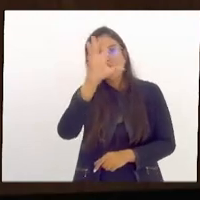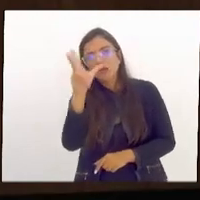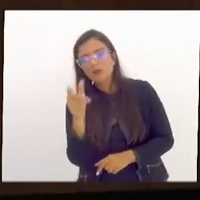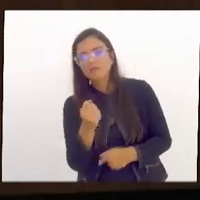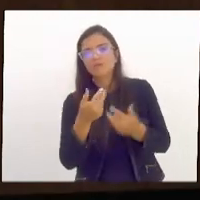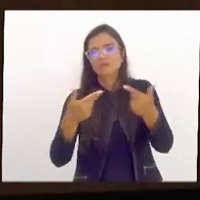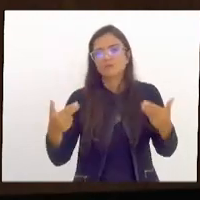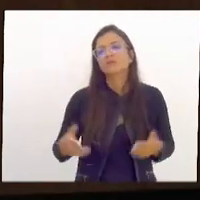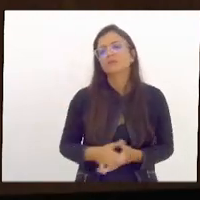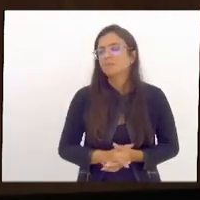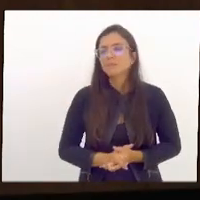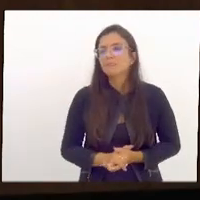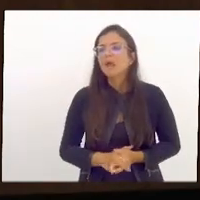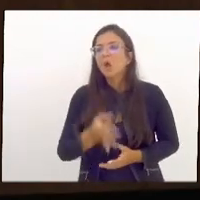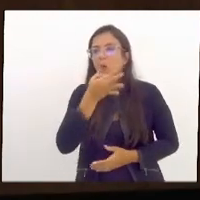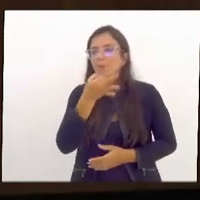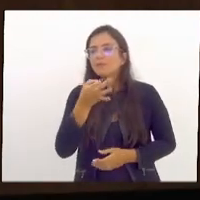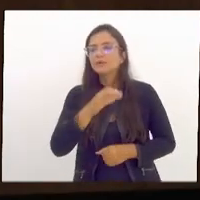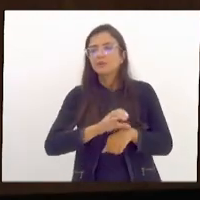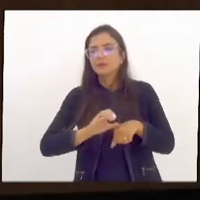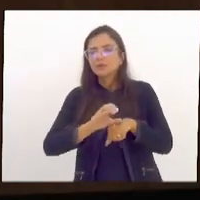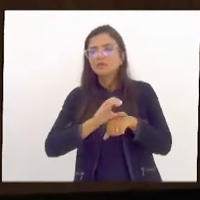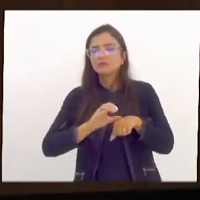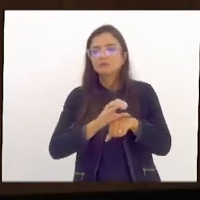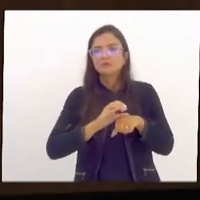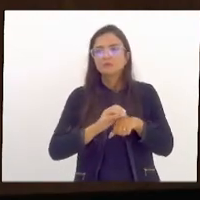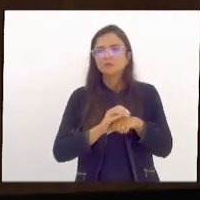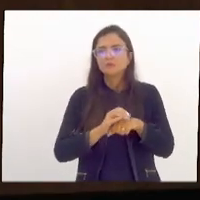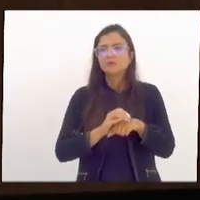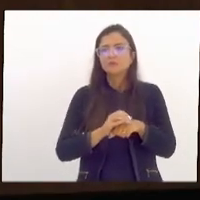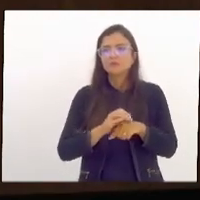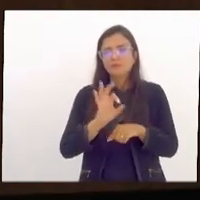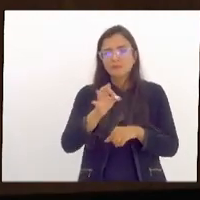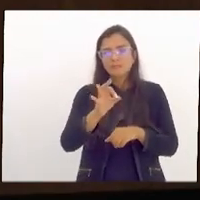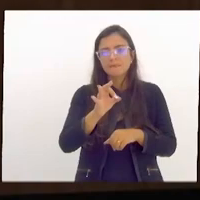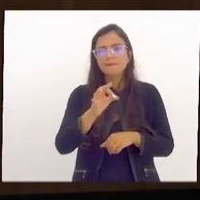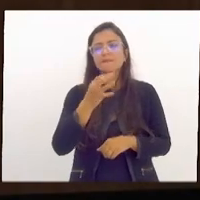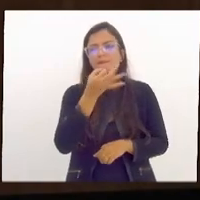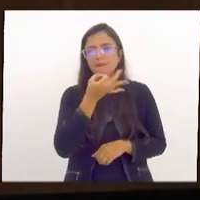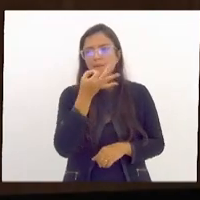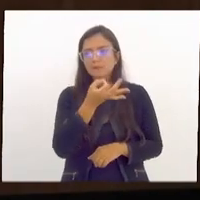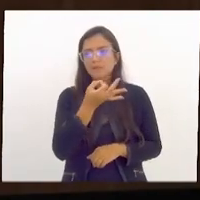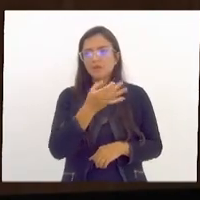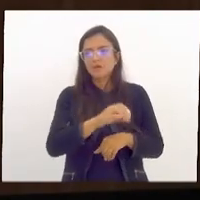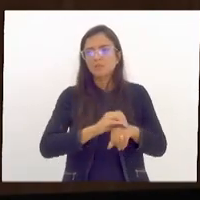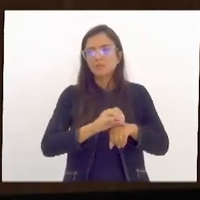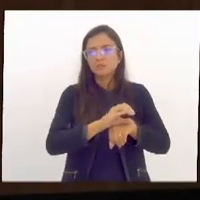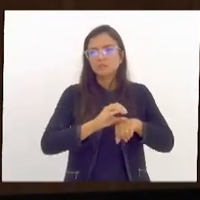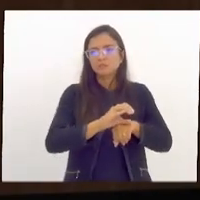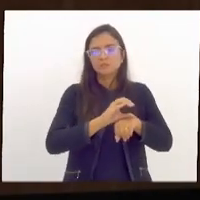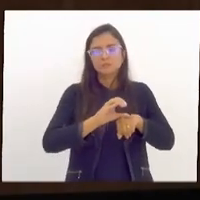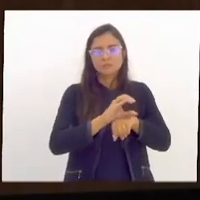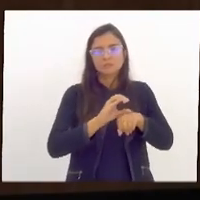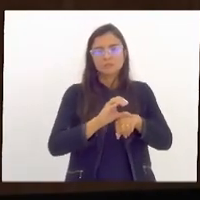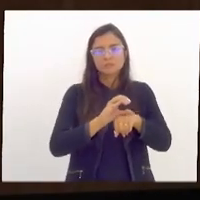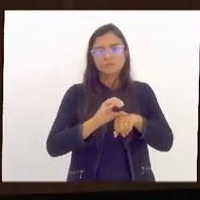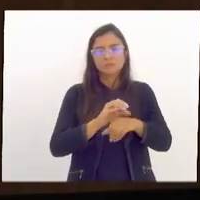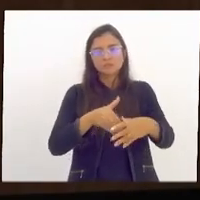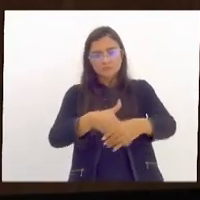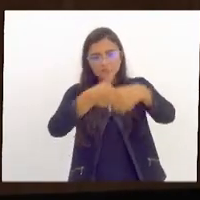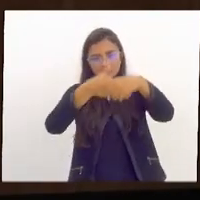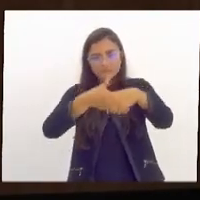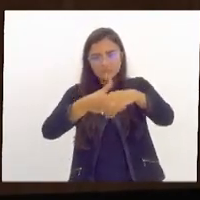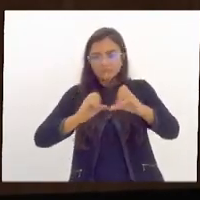esse apontamento. Portanto, parecer no mérito... Não no mérito, parecer na forma, é pela constitucionalidade do projeto, com uma saudação à nossa